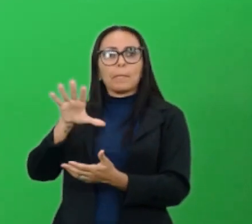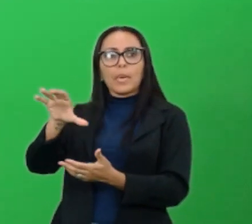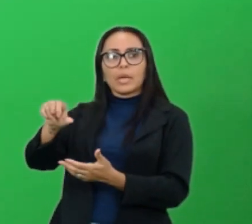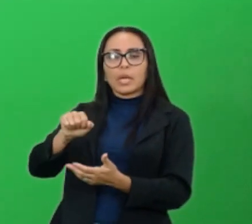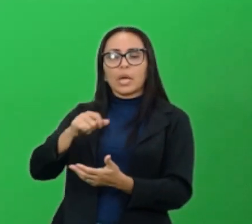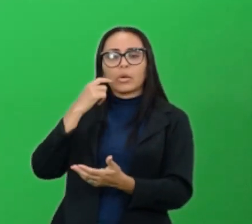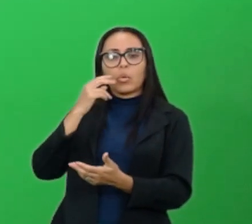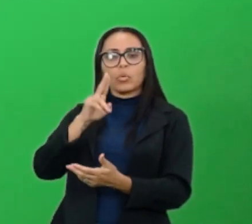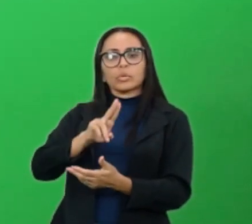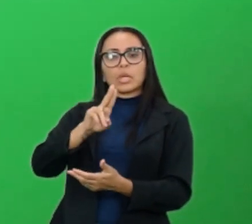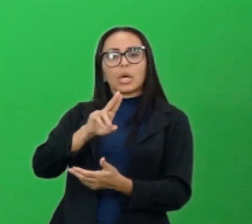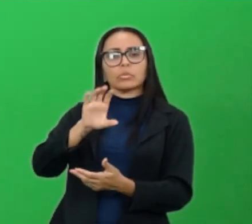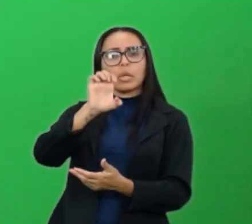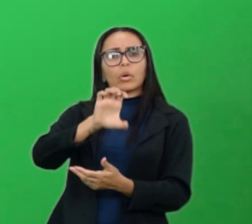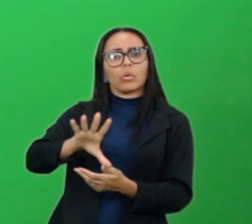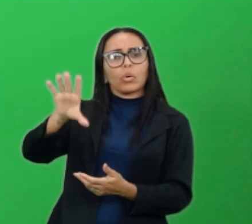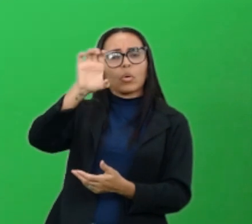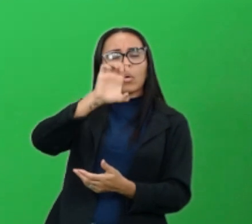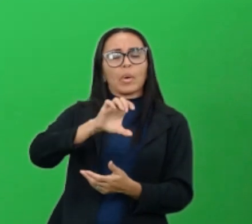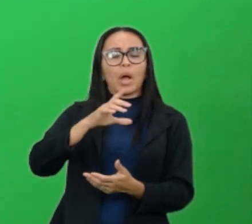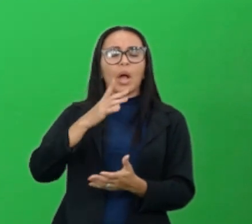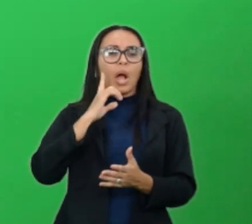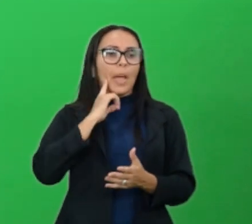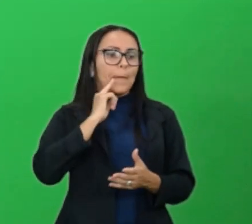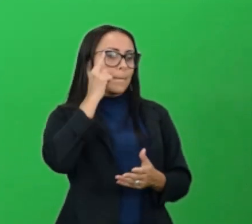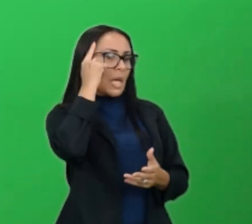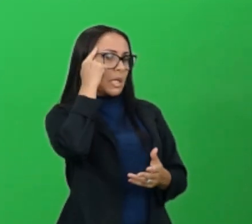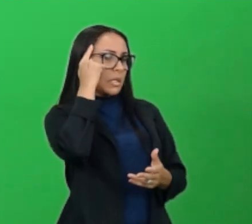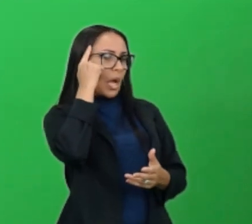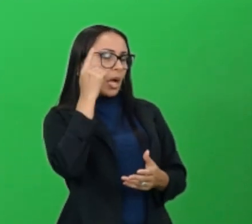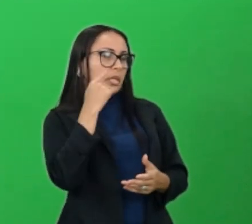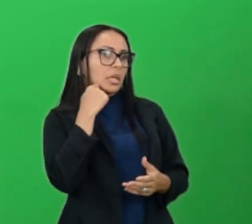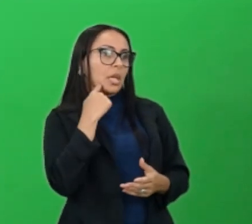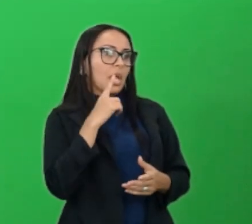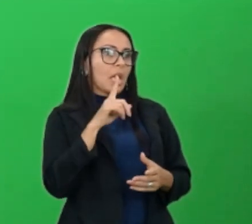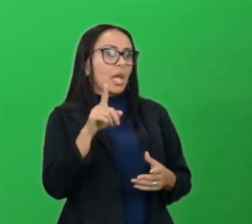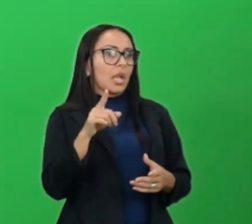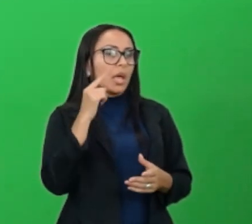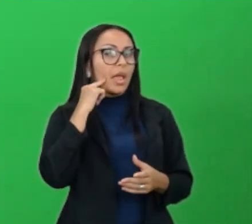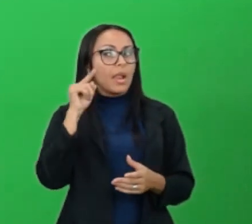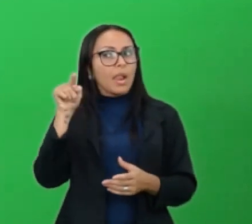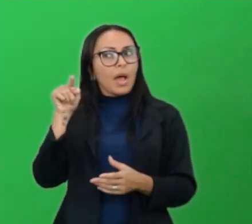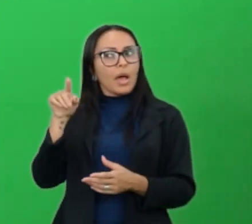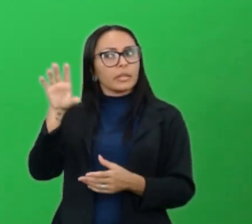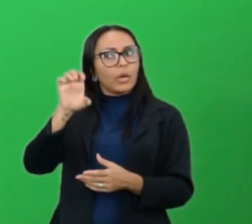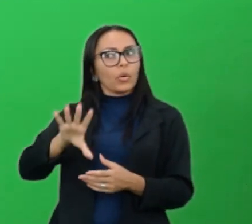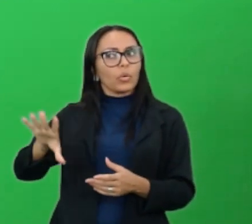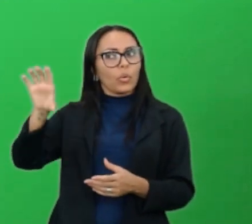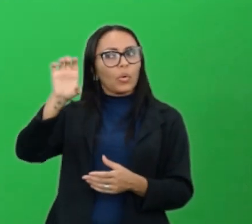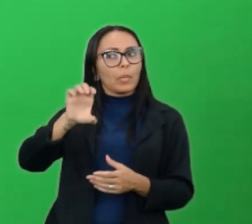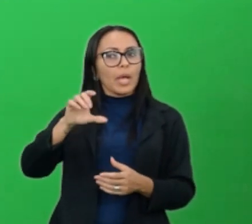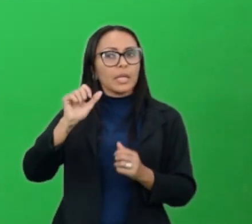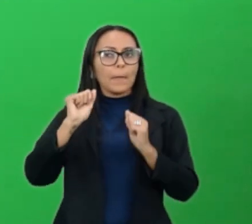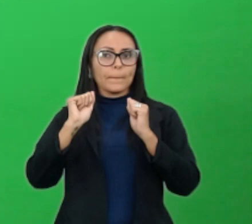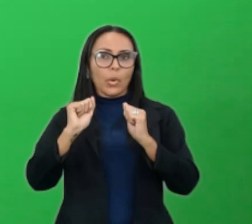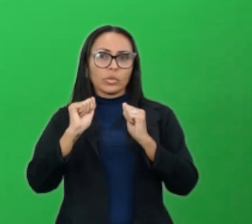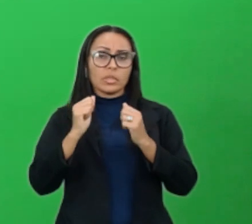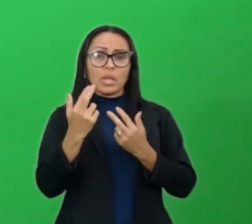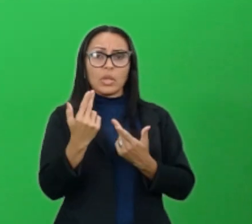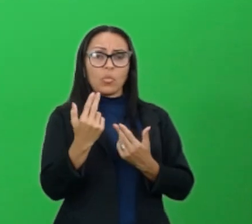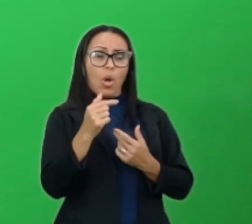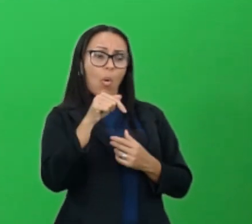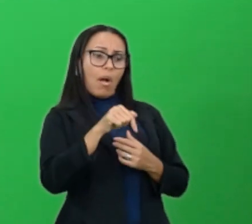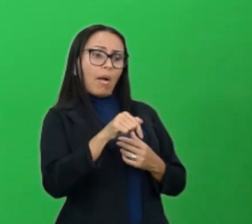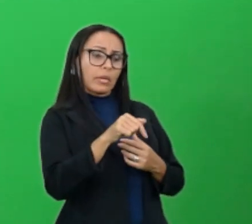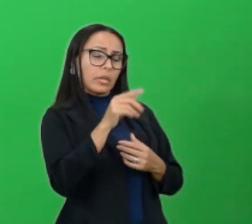Europa e achar que, da mesma forma como ele é aplicado ou construído lá, ele vai servir para o que a gente tem aqui